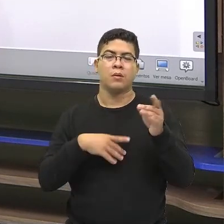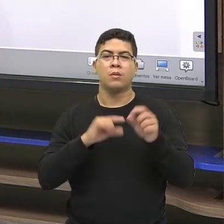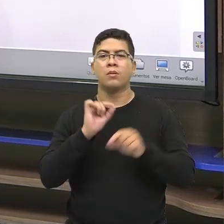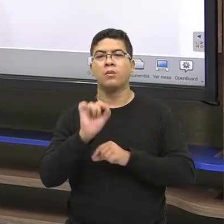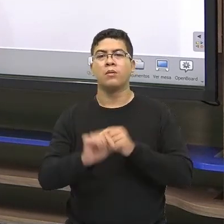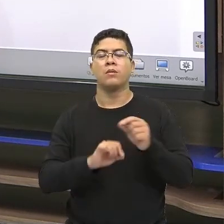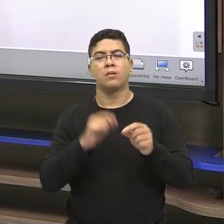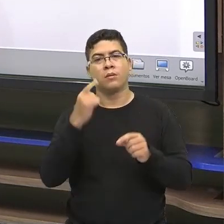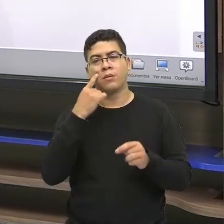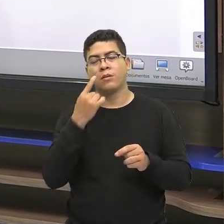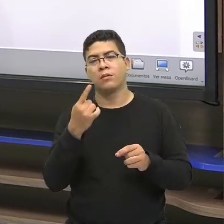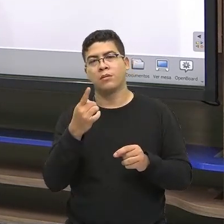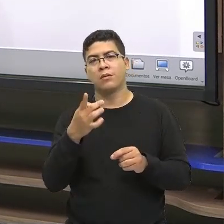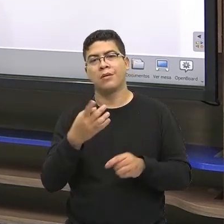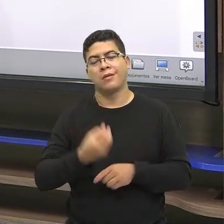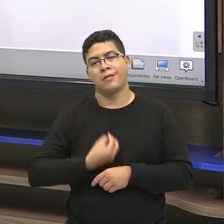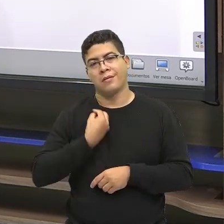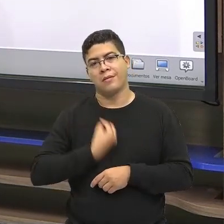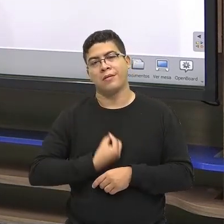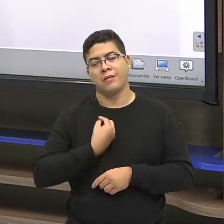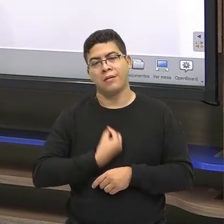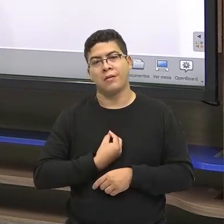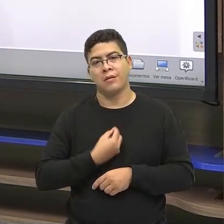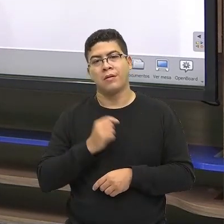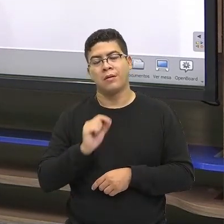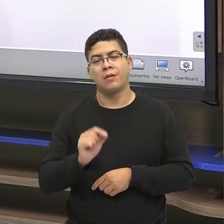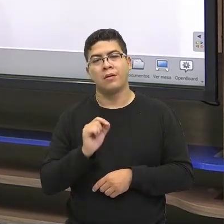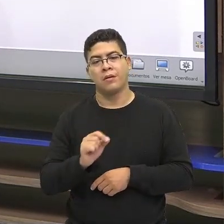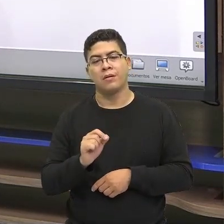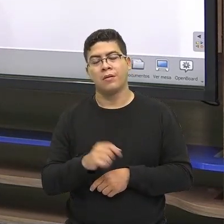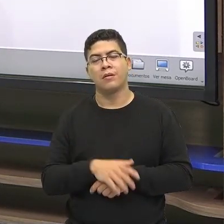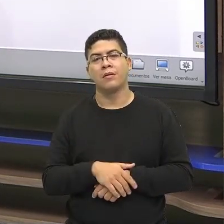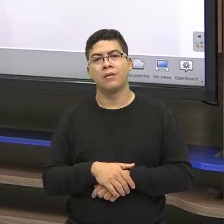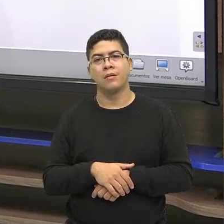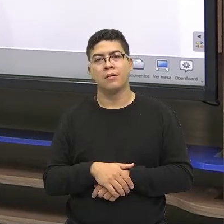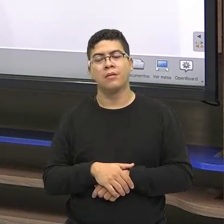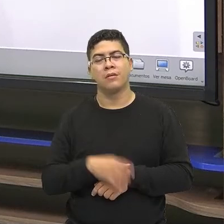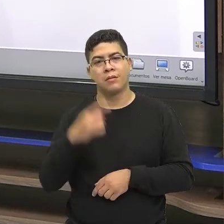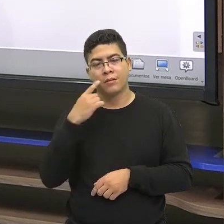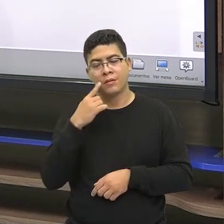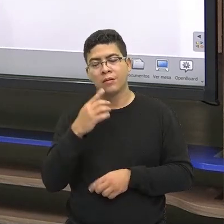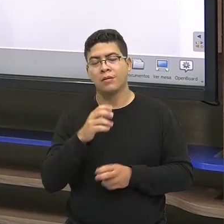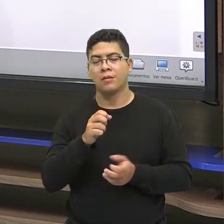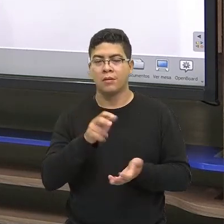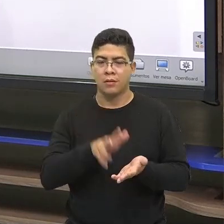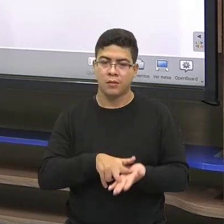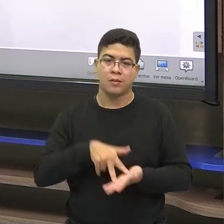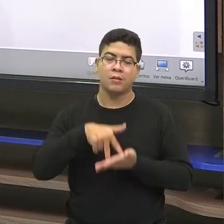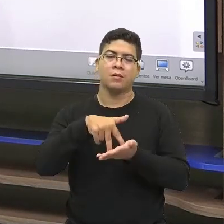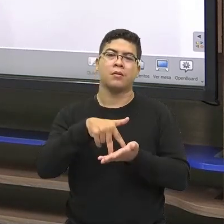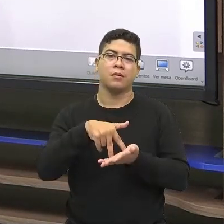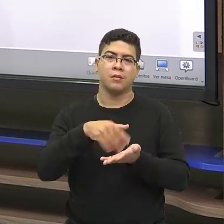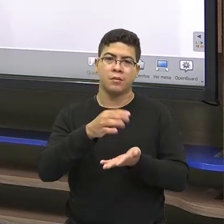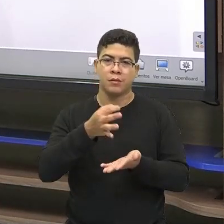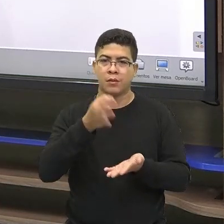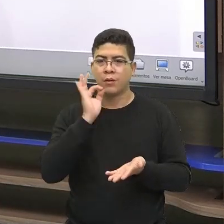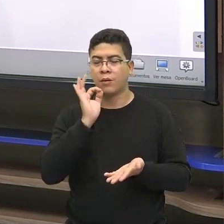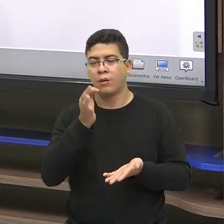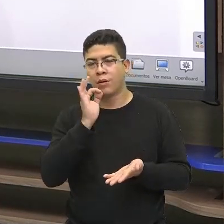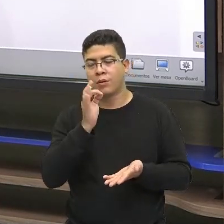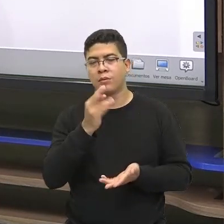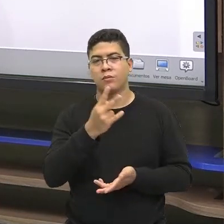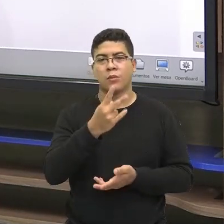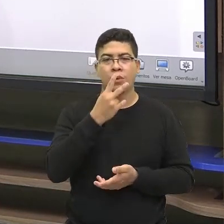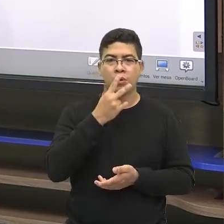Do cotidiano da vida dele, o que é que ele faz, ele levanta, deita, levanta novamente, fuma e